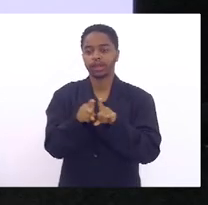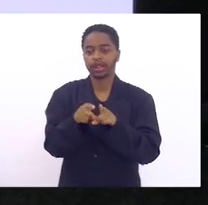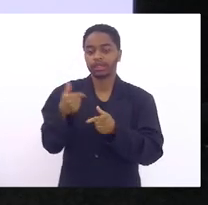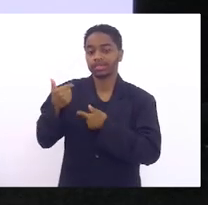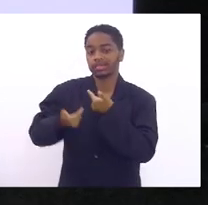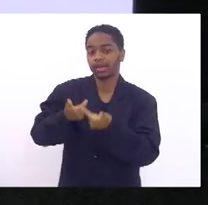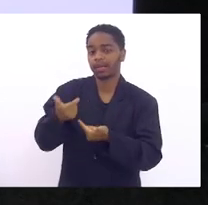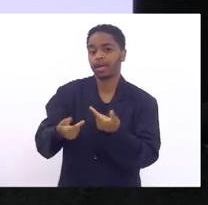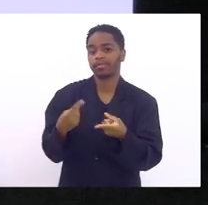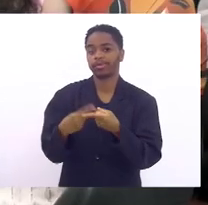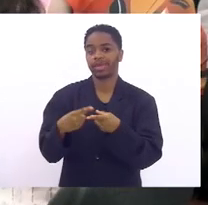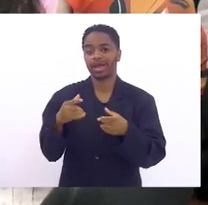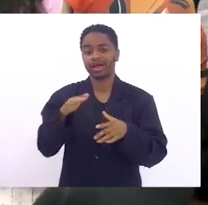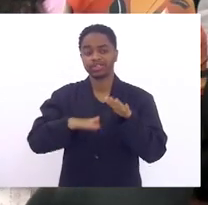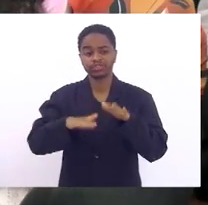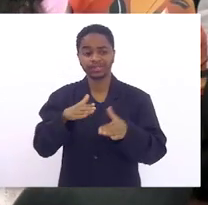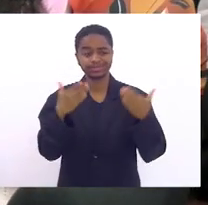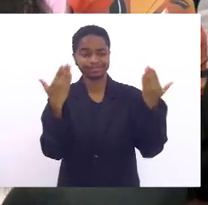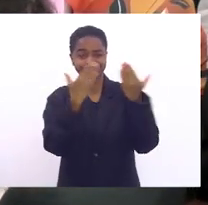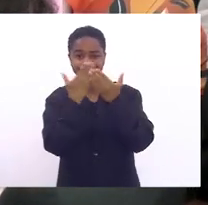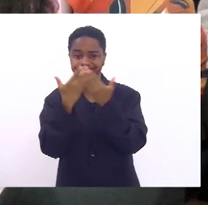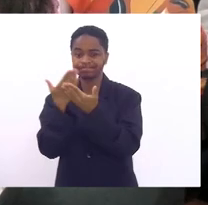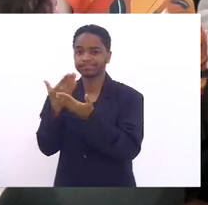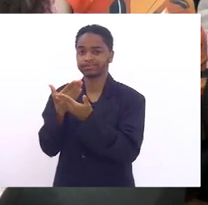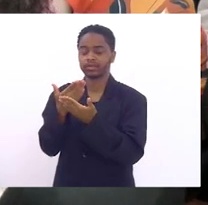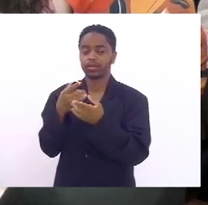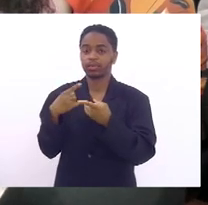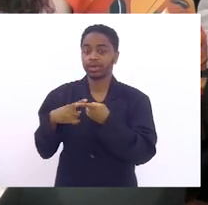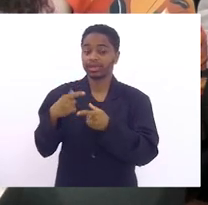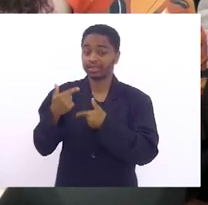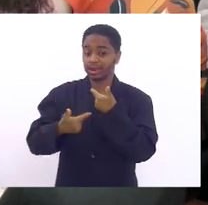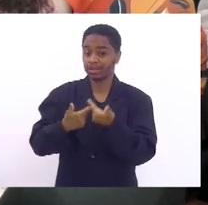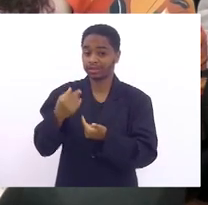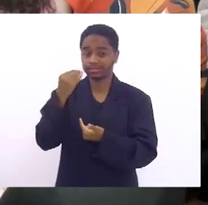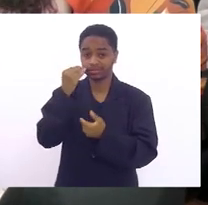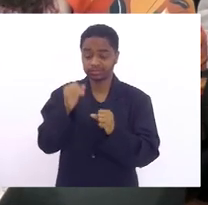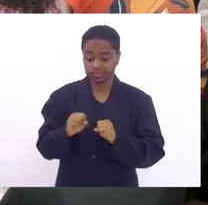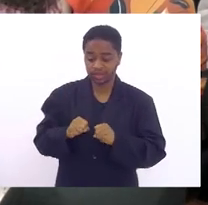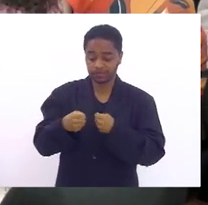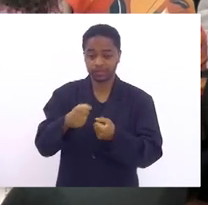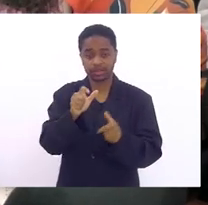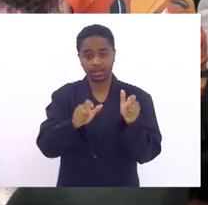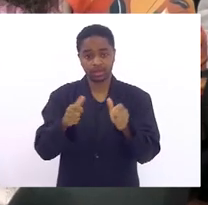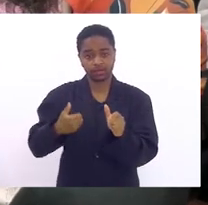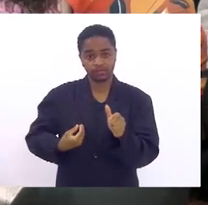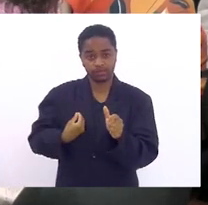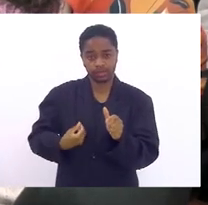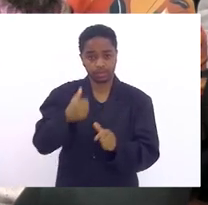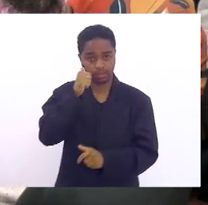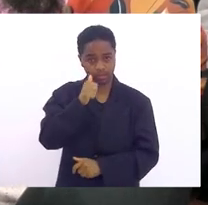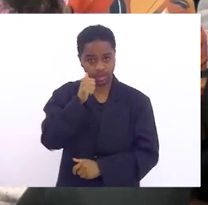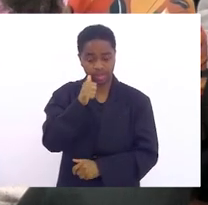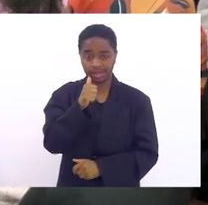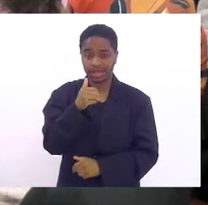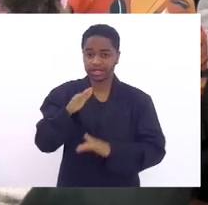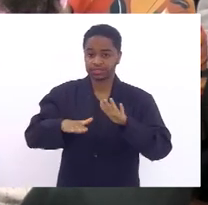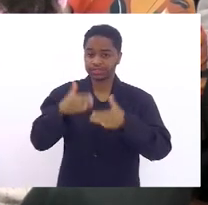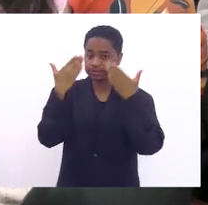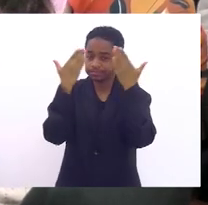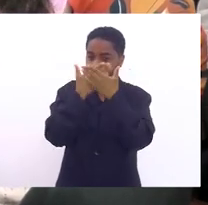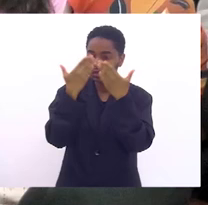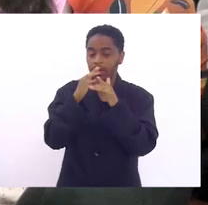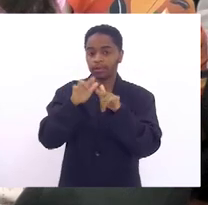é invisível né o trabalho em defesa dos direitos das mulheres é muito invisível por isso que a gente quer vocês também